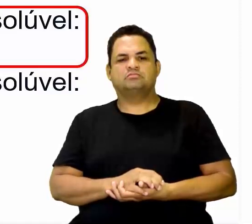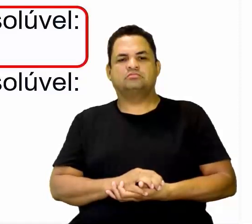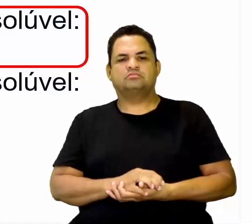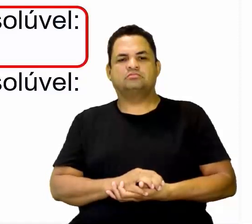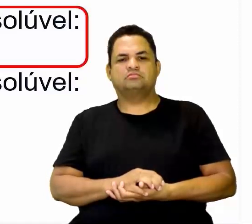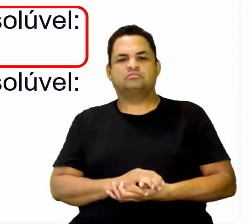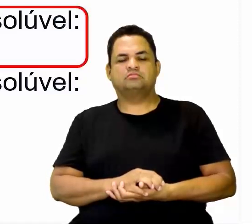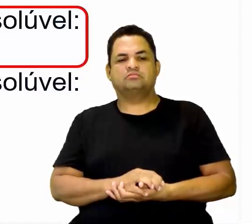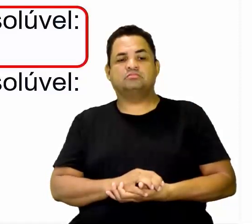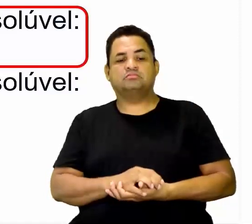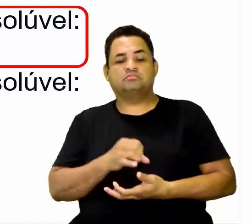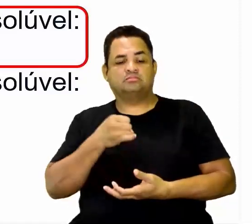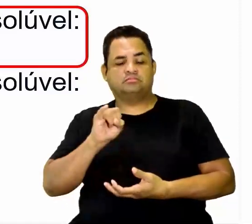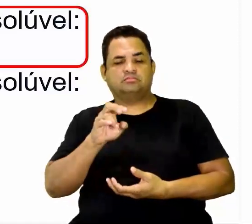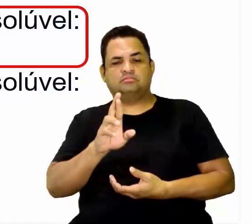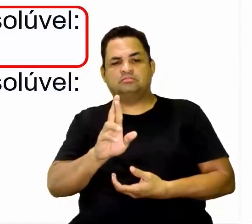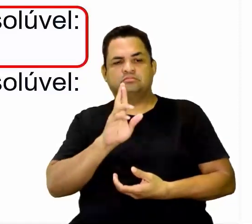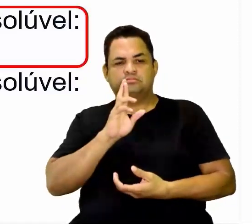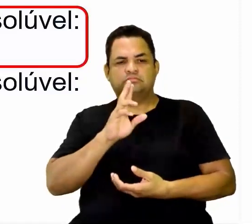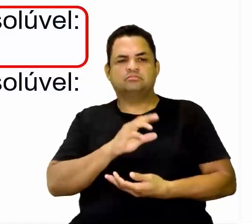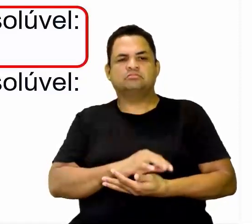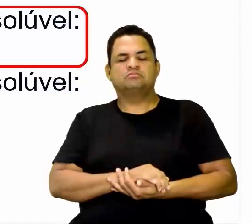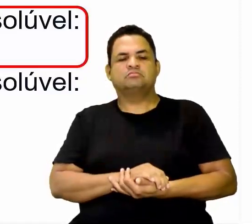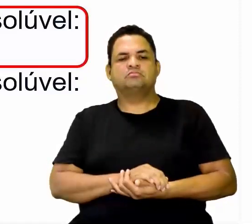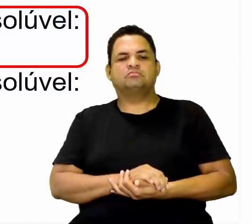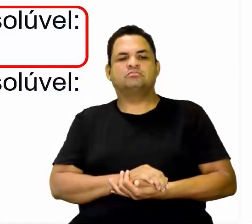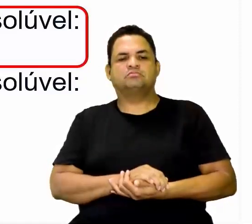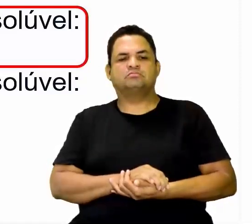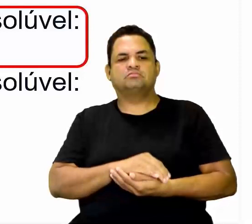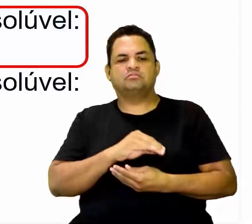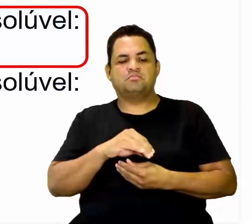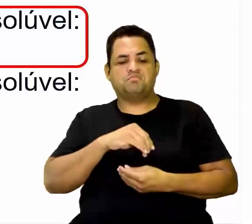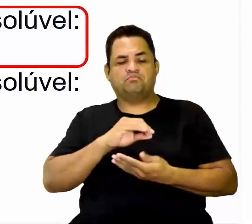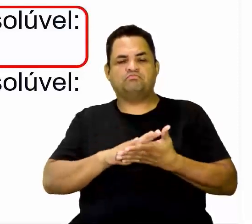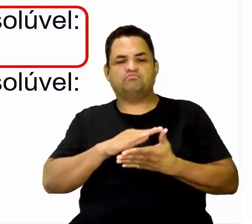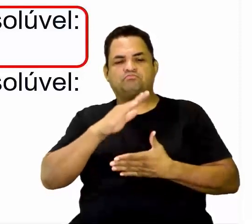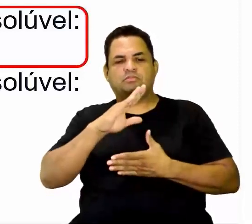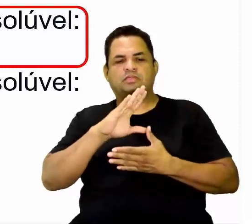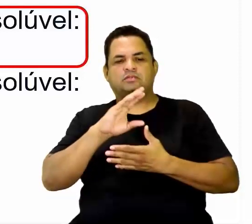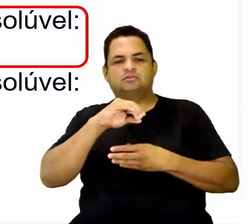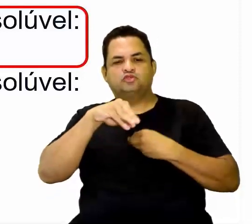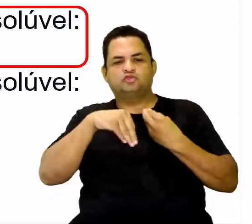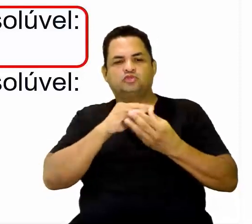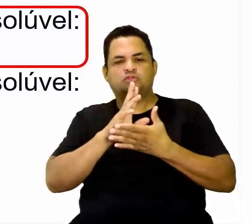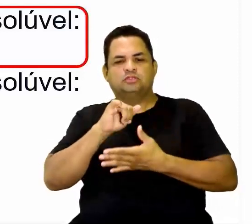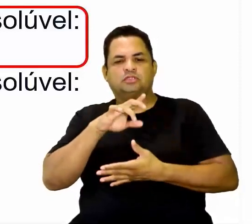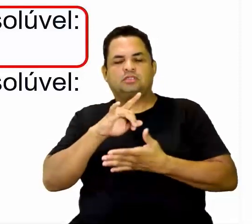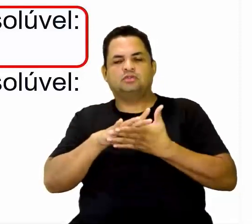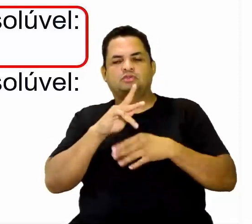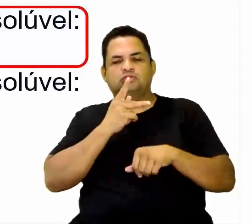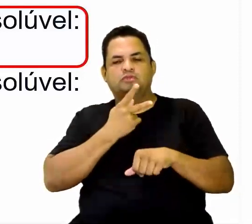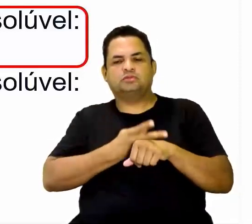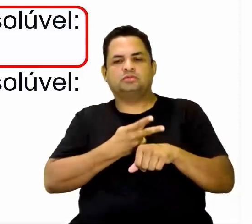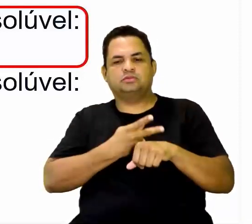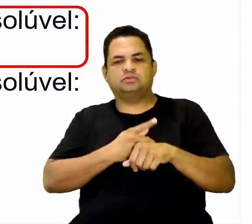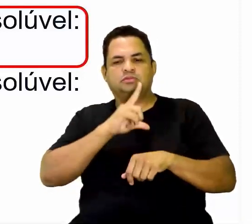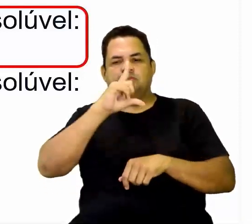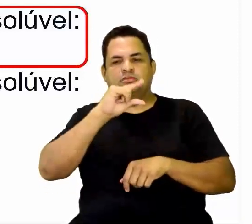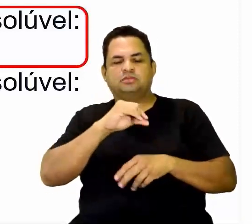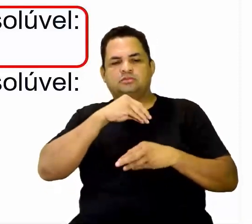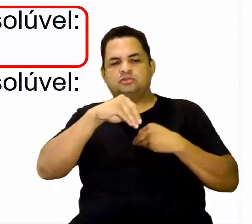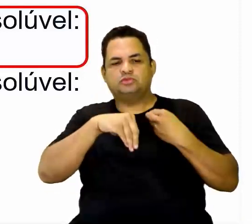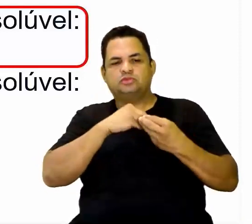Se você respondeu que mais solúvel o nitrato de prata e o menos solúvel